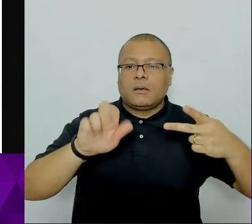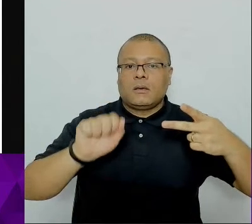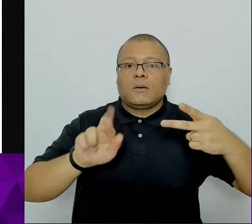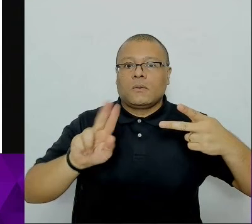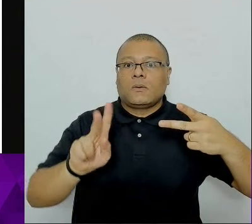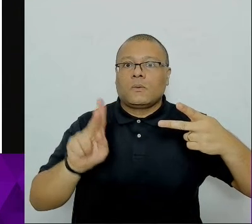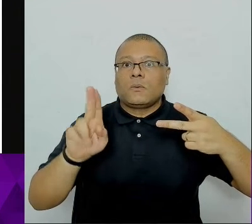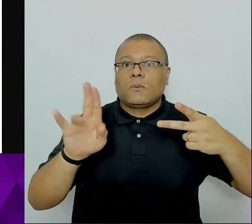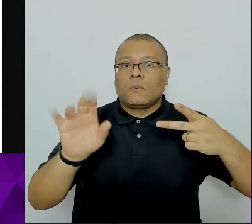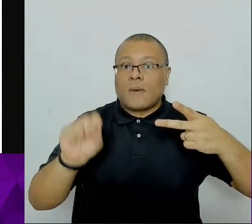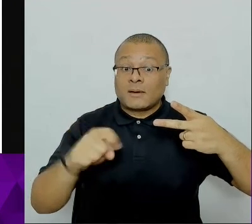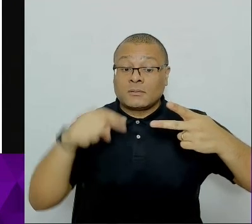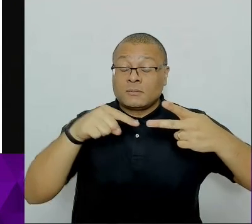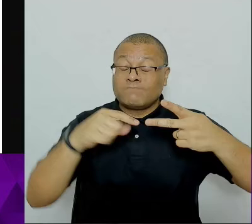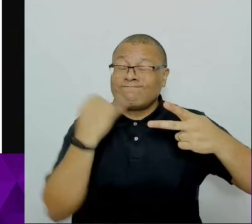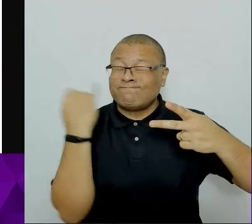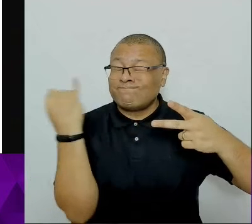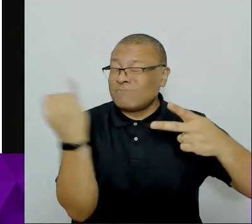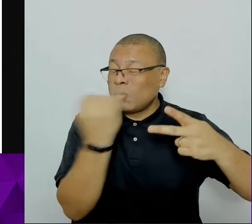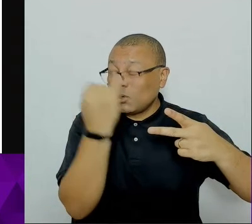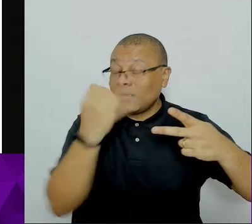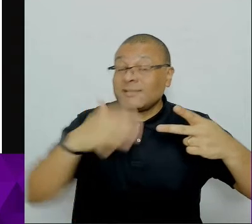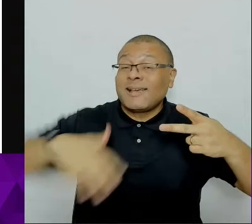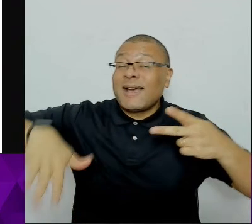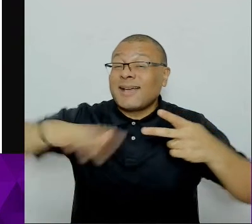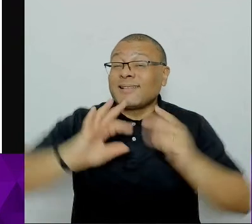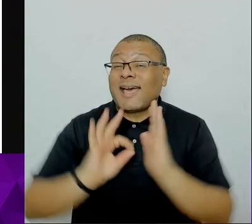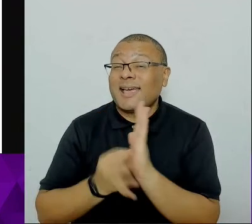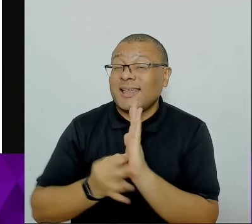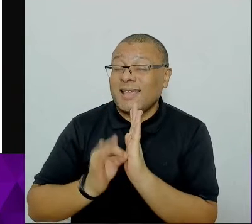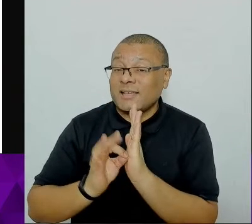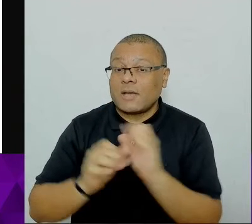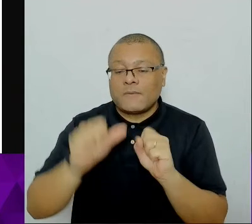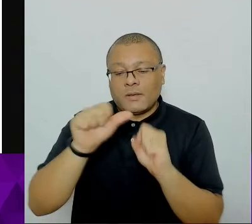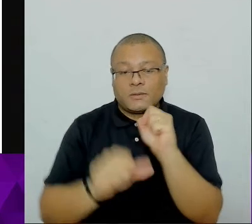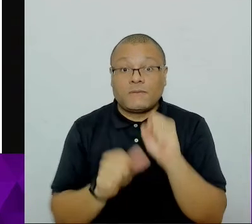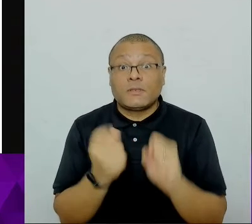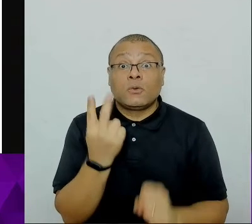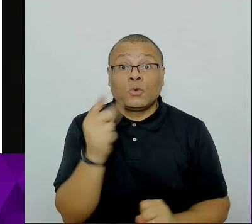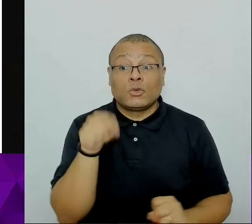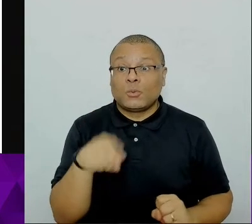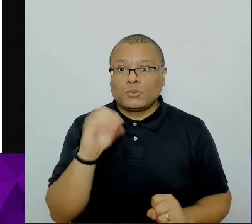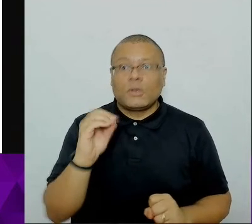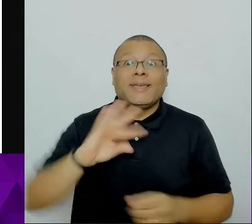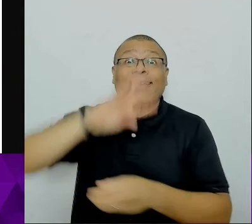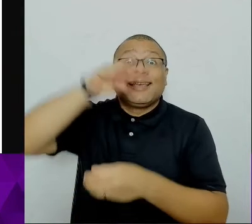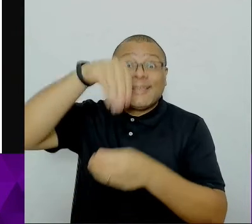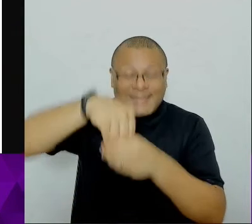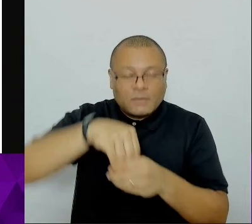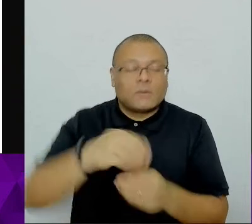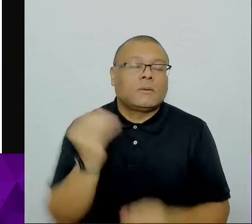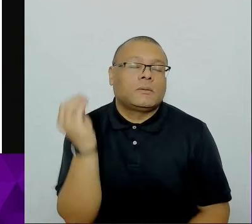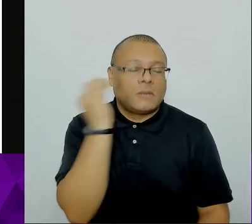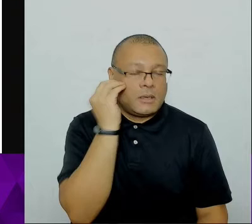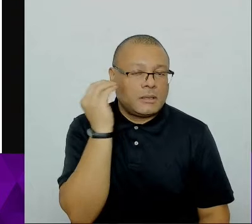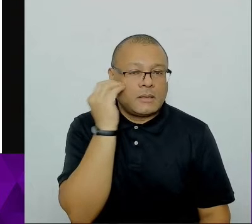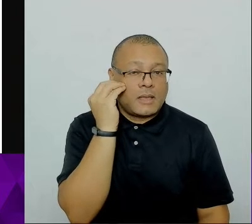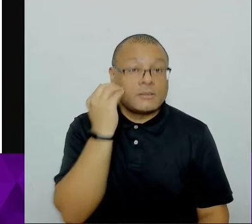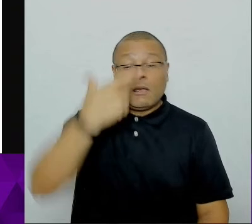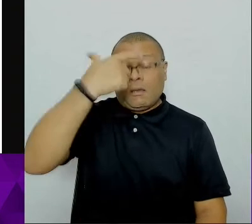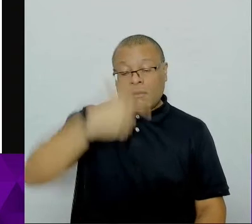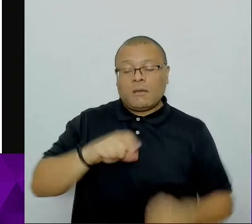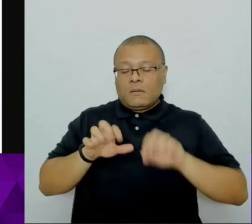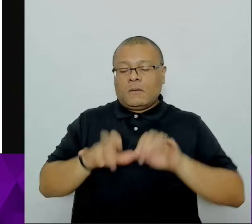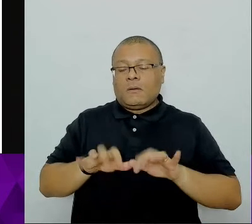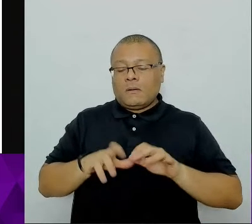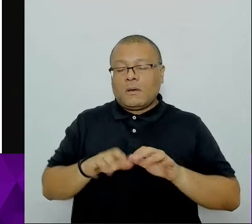carro-chefe hoje no mundo Java, ele, desde a versão 2.0, ele tem uma suíte de testes integrada no modo developer dele. Então, enquanto você está